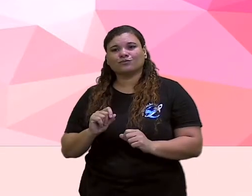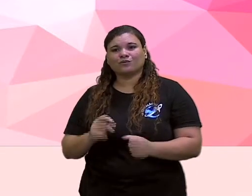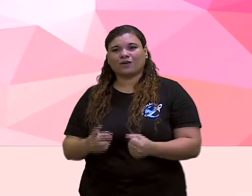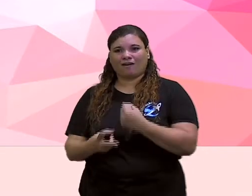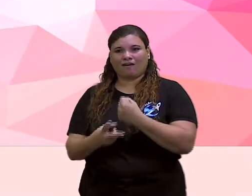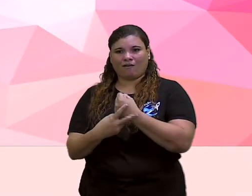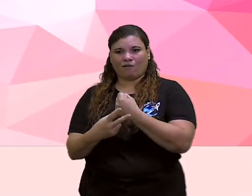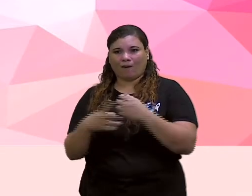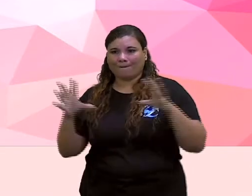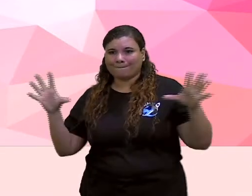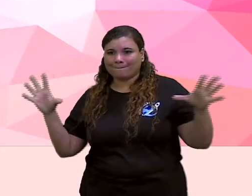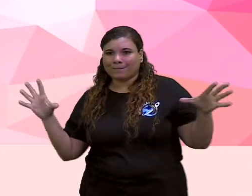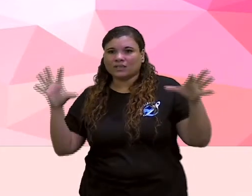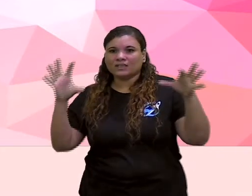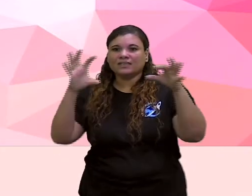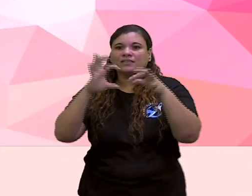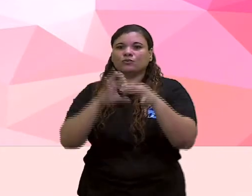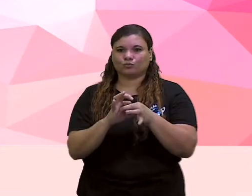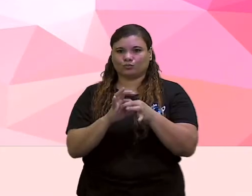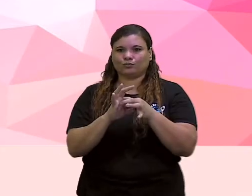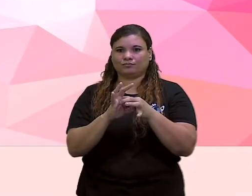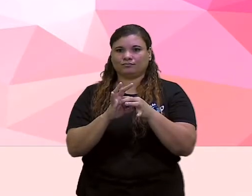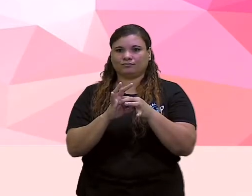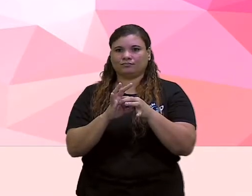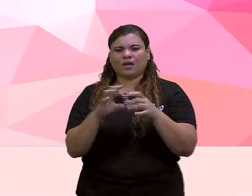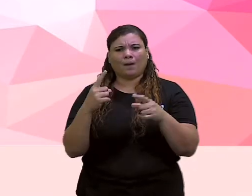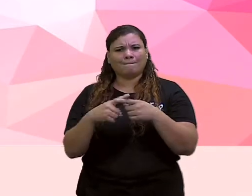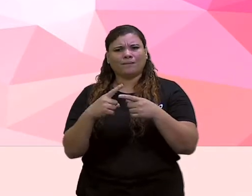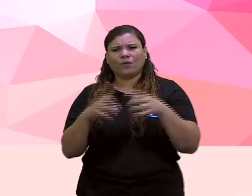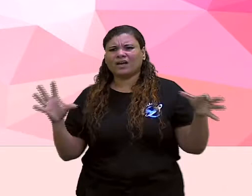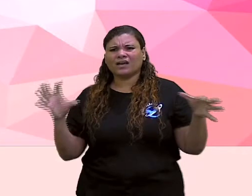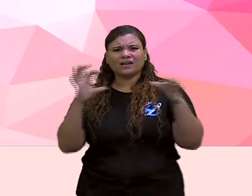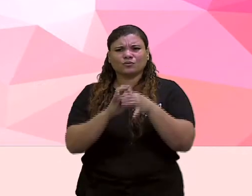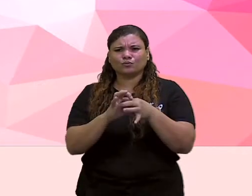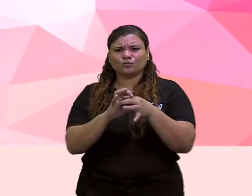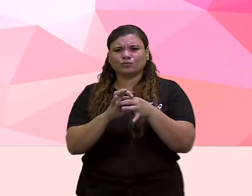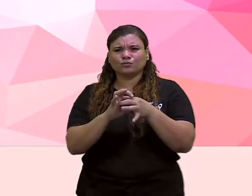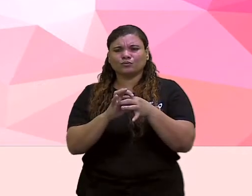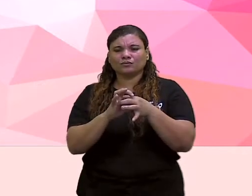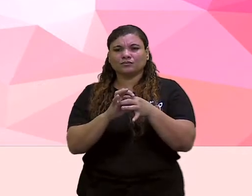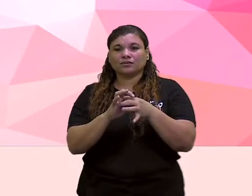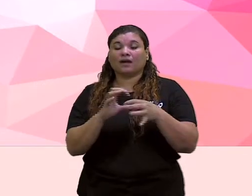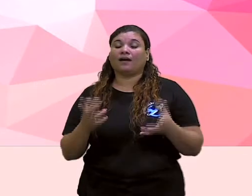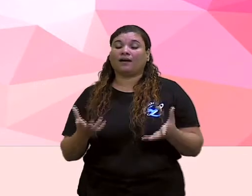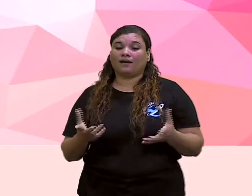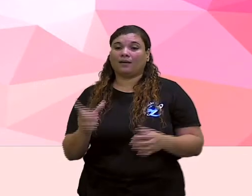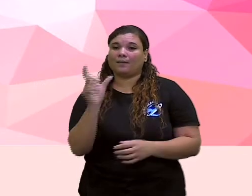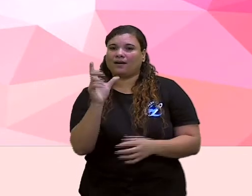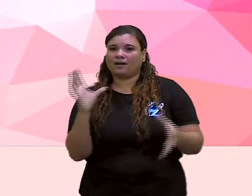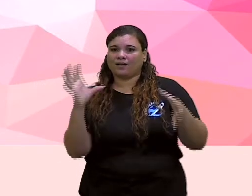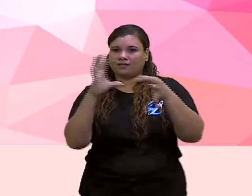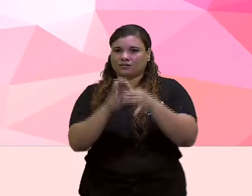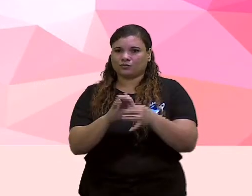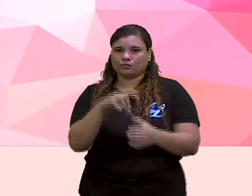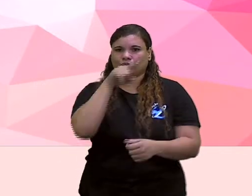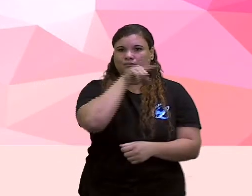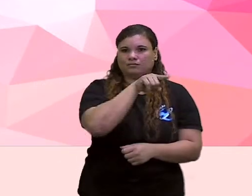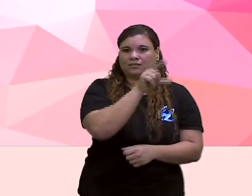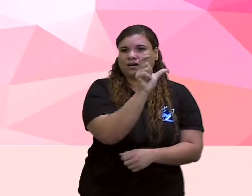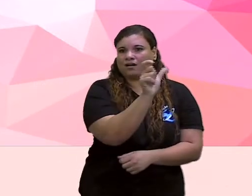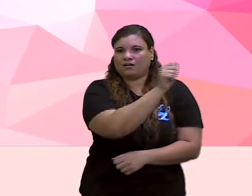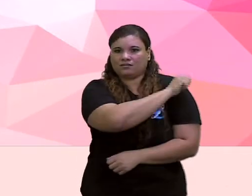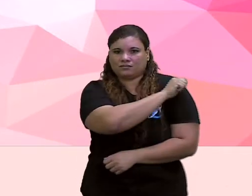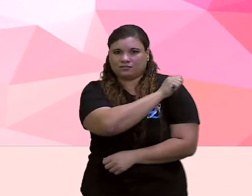o nome que é estudante. Logo, nós estamos, então, que trata-se de um predicativo de sujeito, né? Felizes é predicativo do